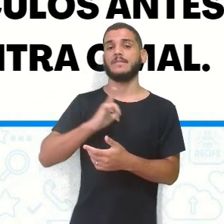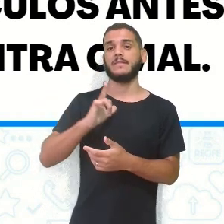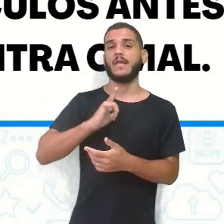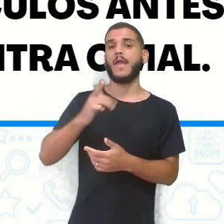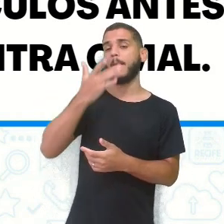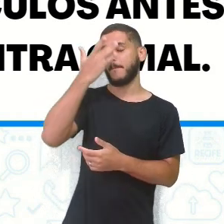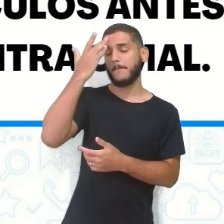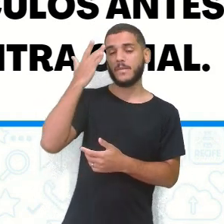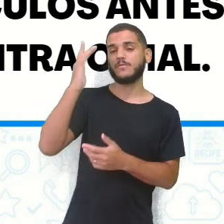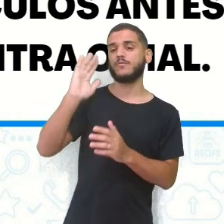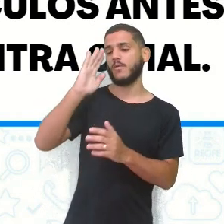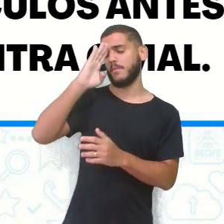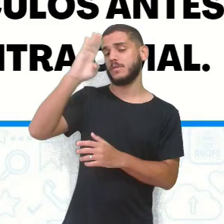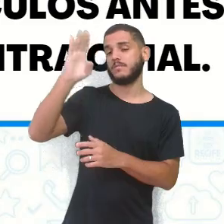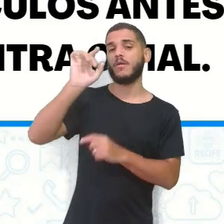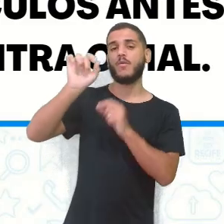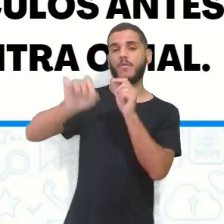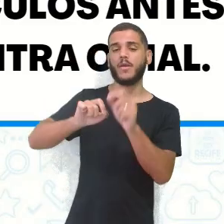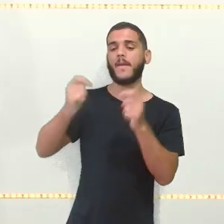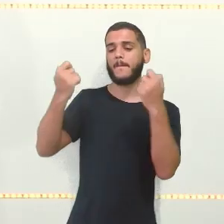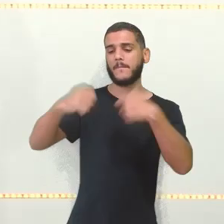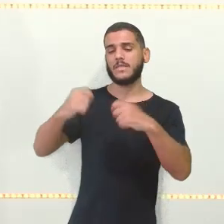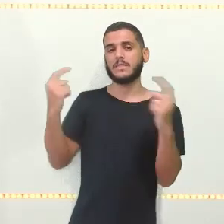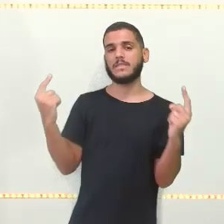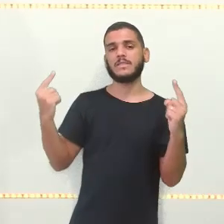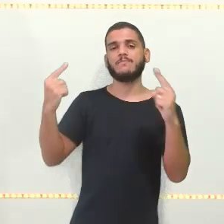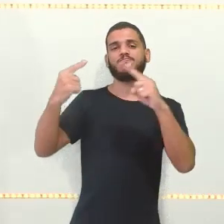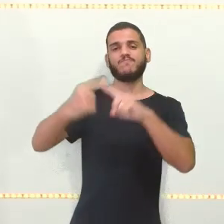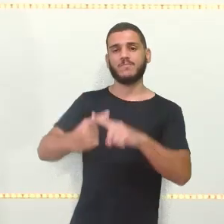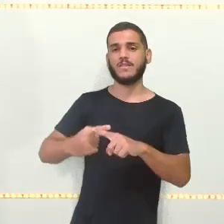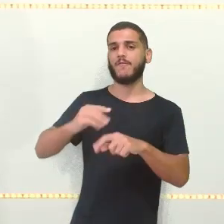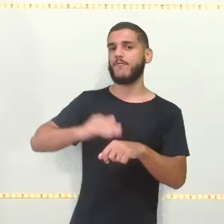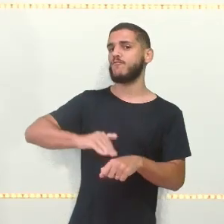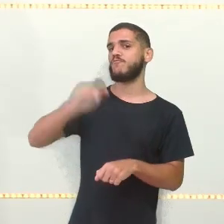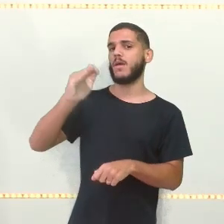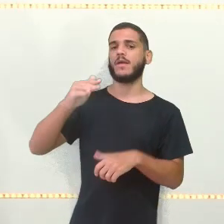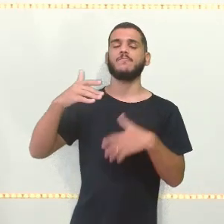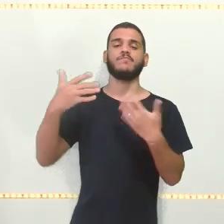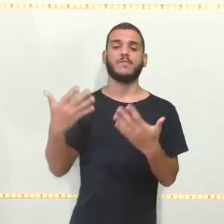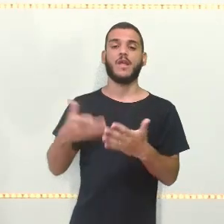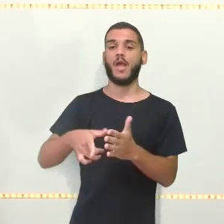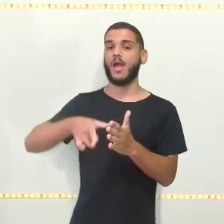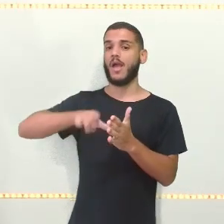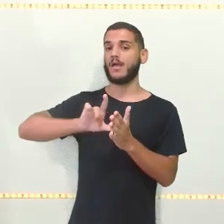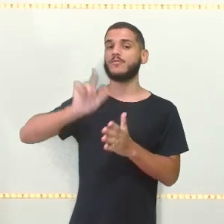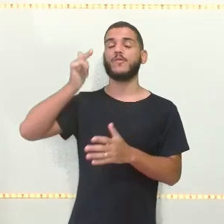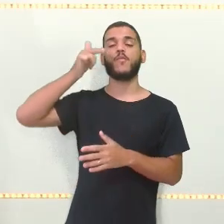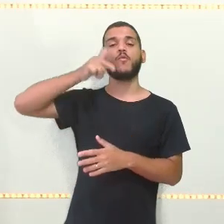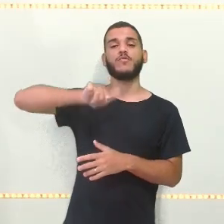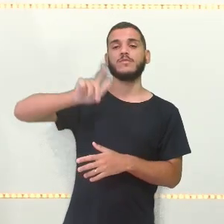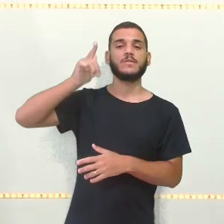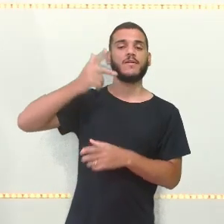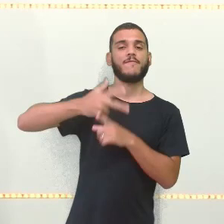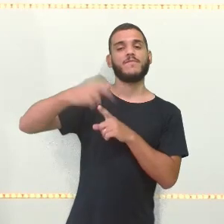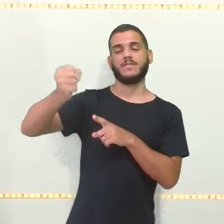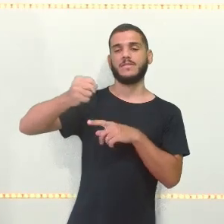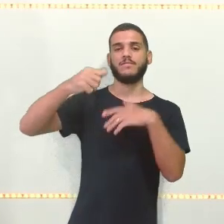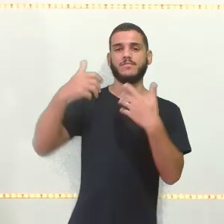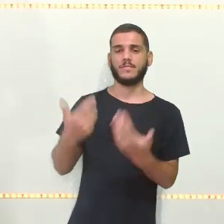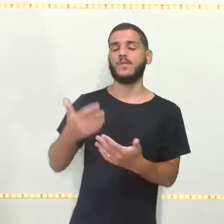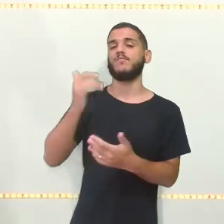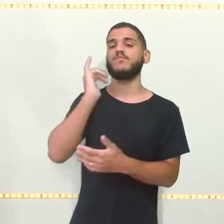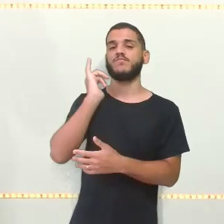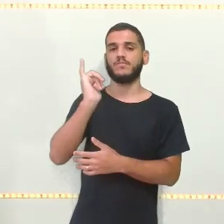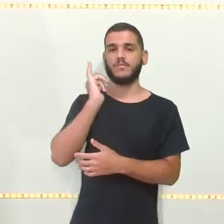heroínas sempre têm que enfrentar grandes obstáculos antes de triunfar contra o mal, antes de vencer. No conto